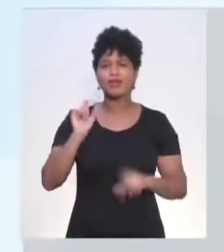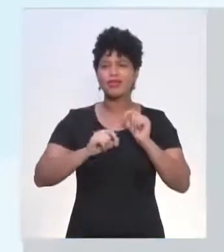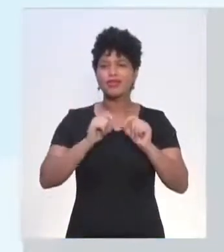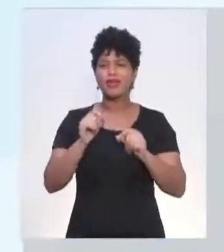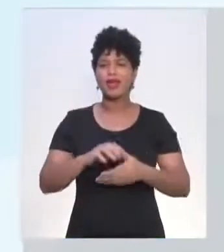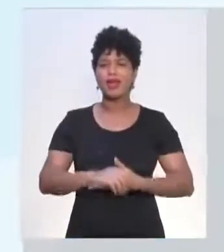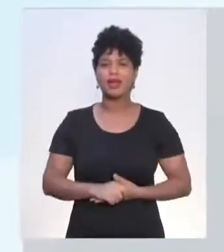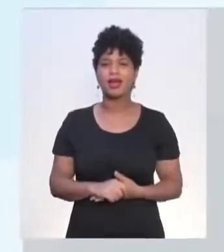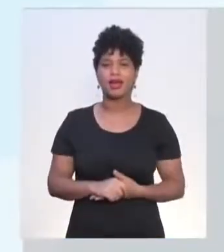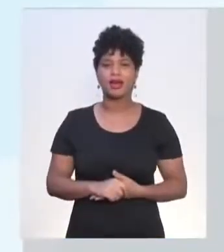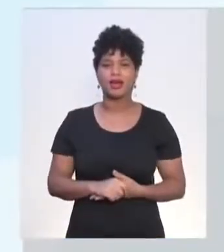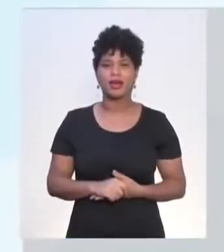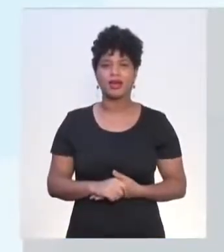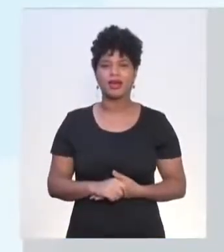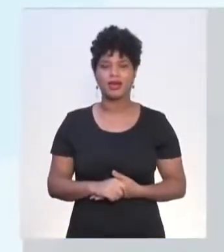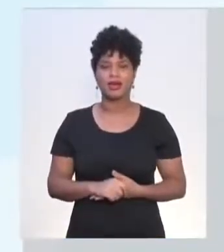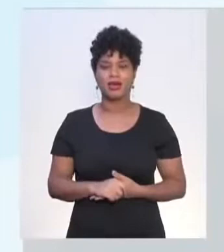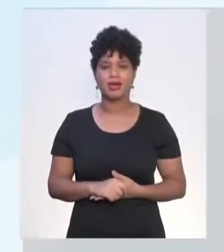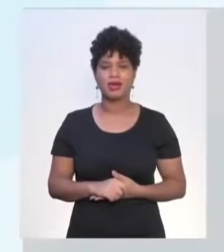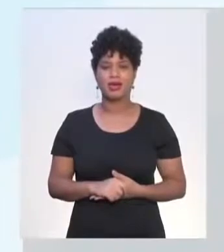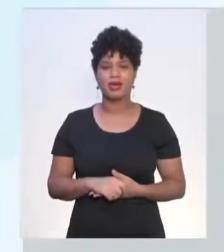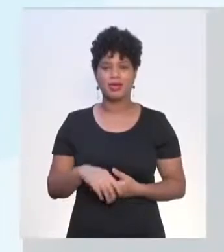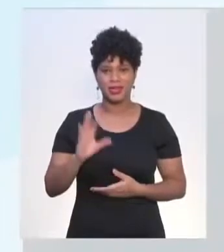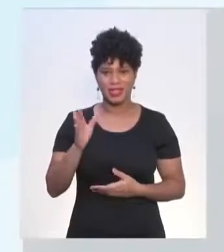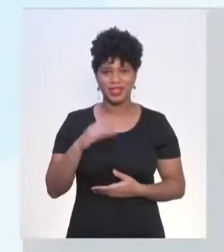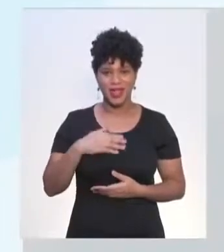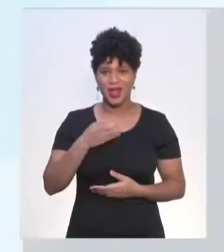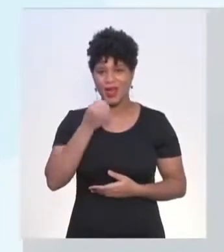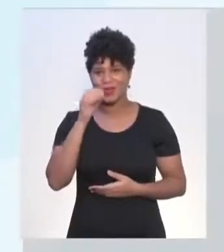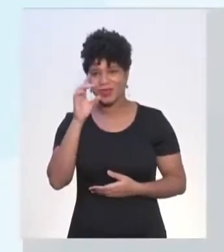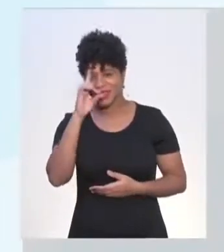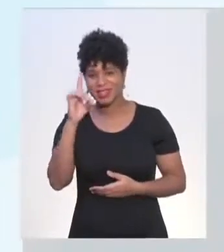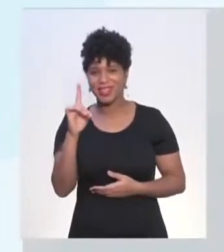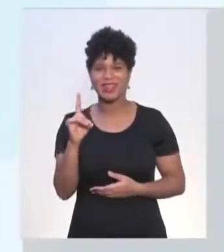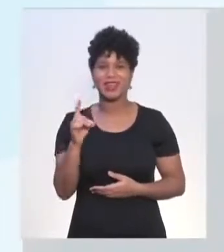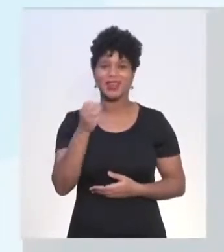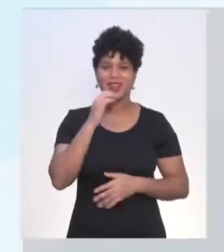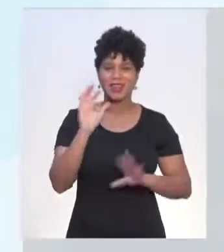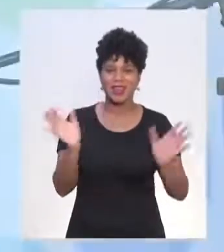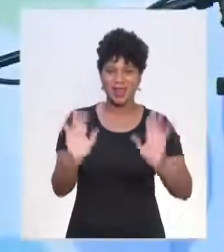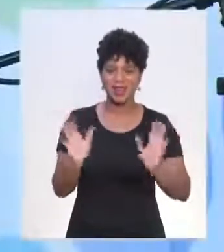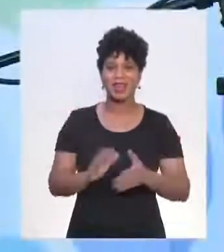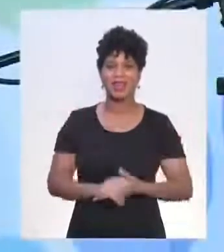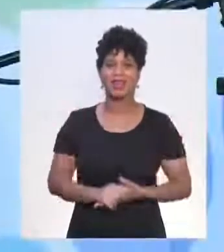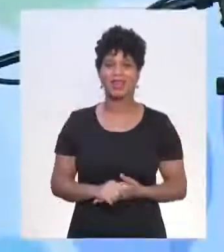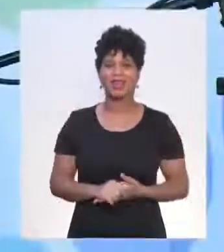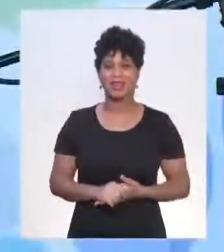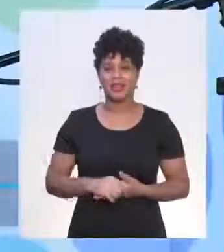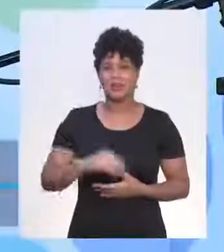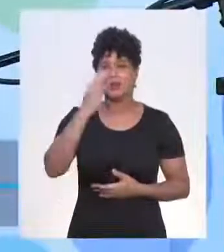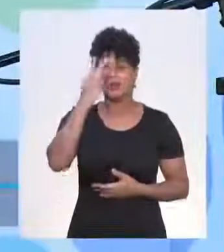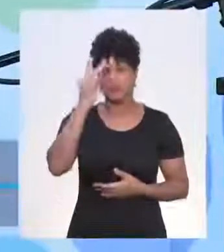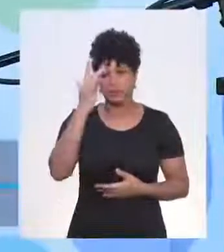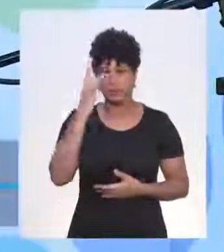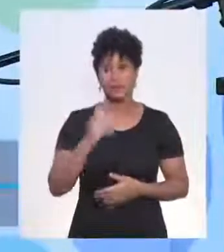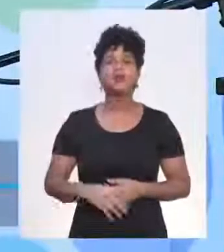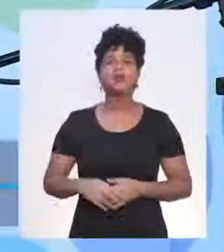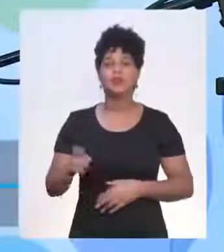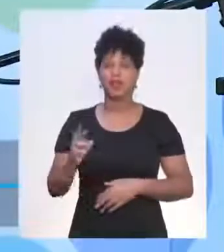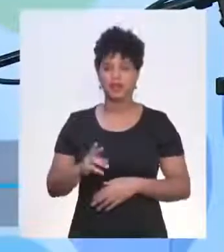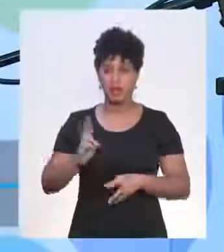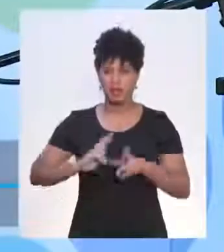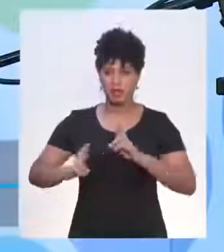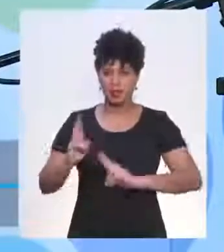acha pro pessoal já parou com os Bom dia e os Boa tarde pessoal tá aqui nos recebendo